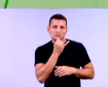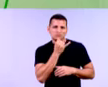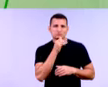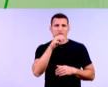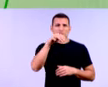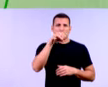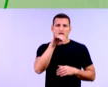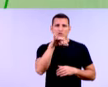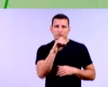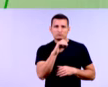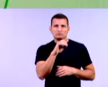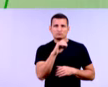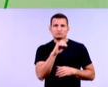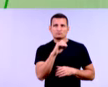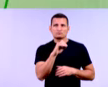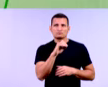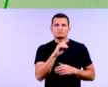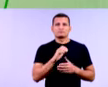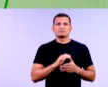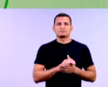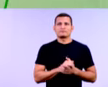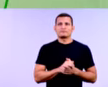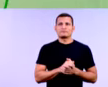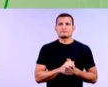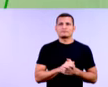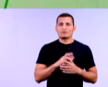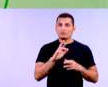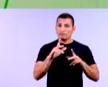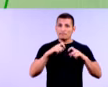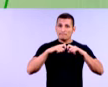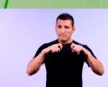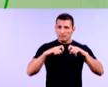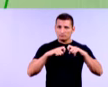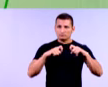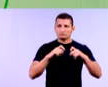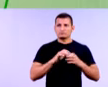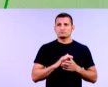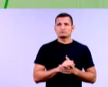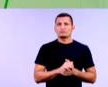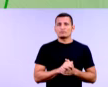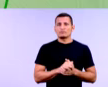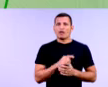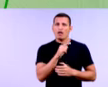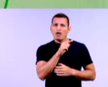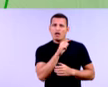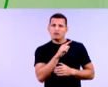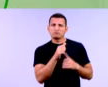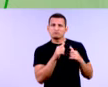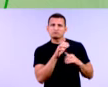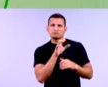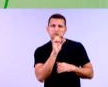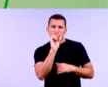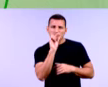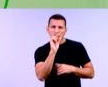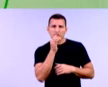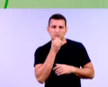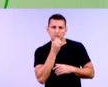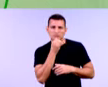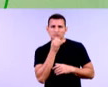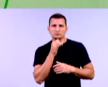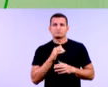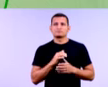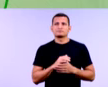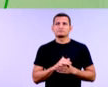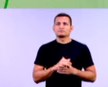careta, a não ser que seja a meia do pé que esteja triste. Agora, ela está um pouco triste. Então, se eu puder, a dica é